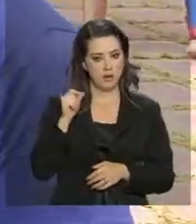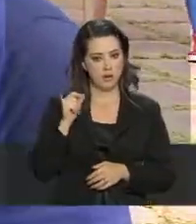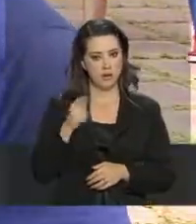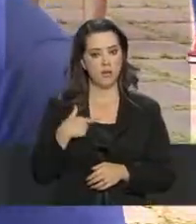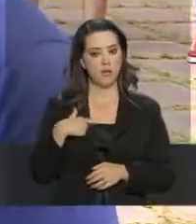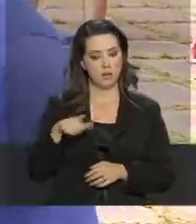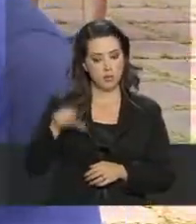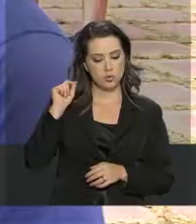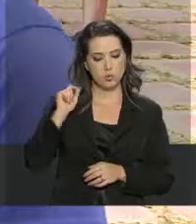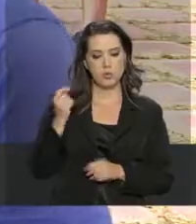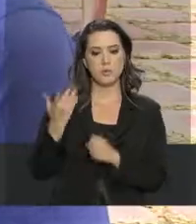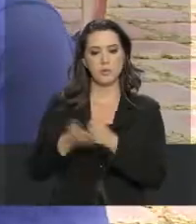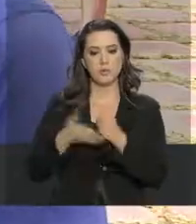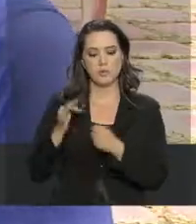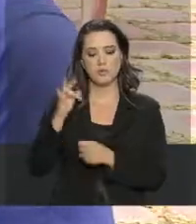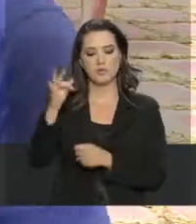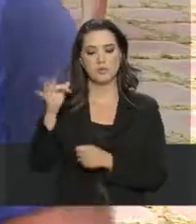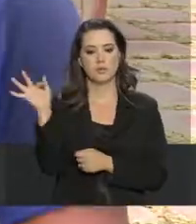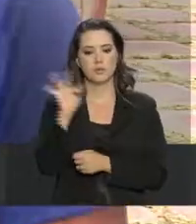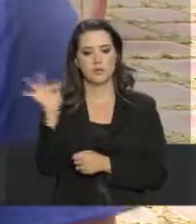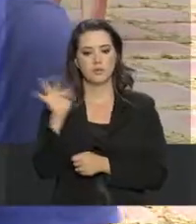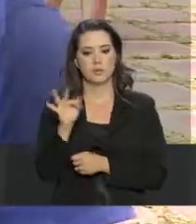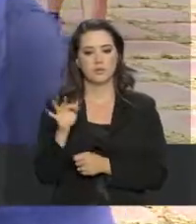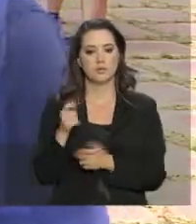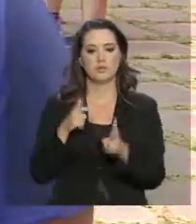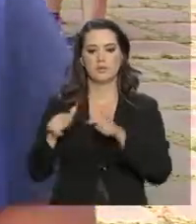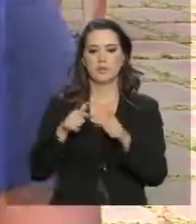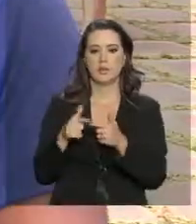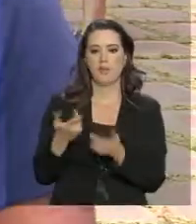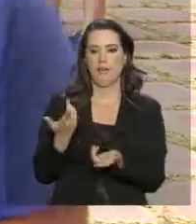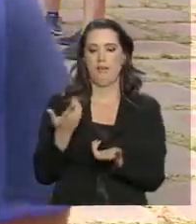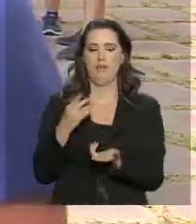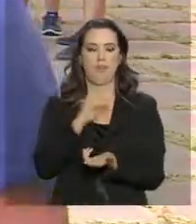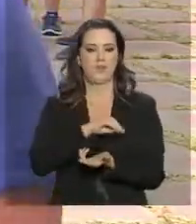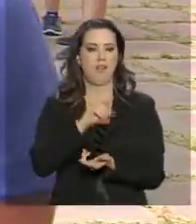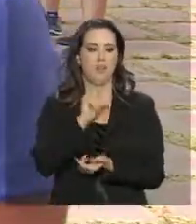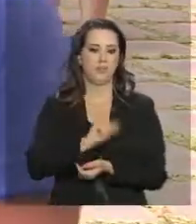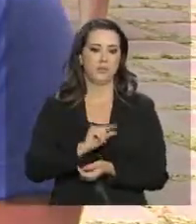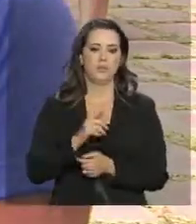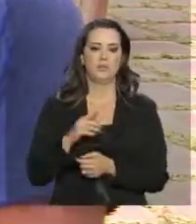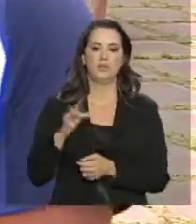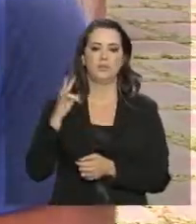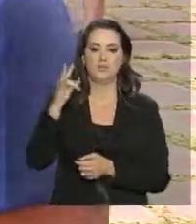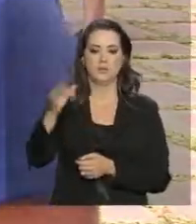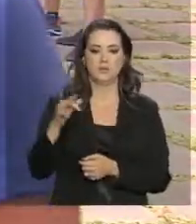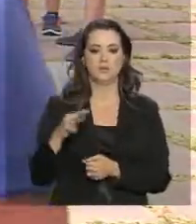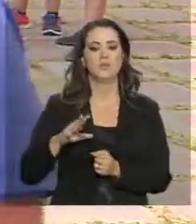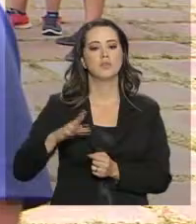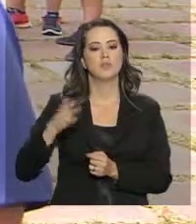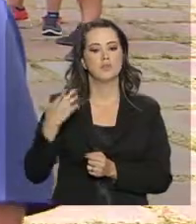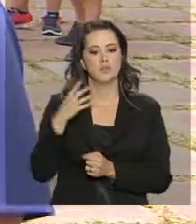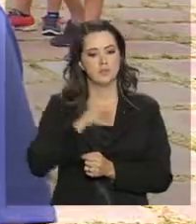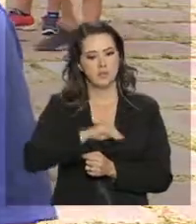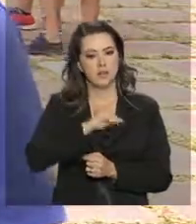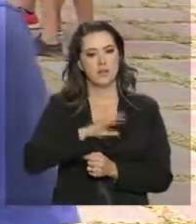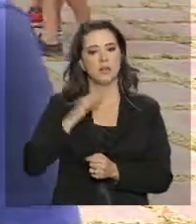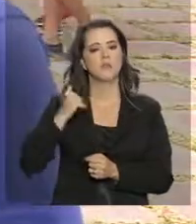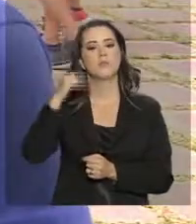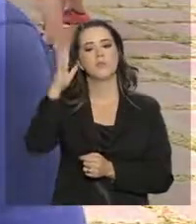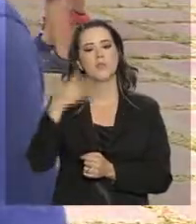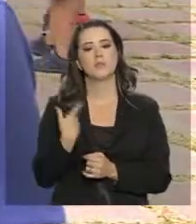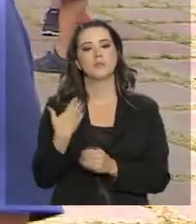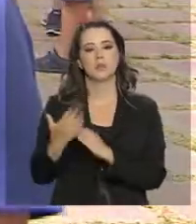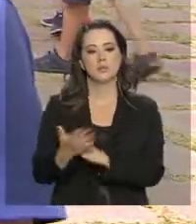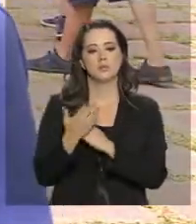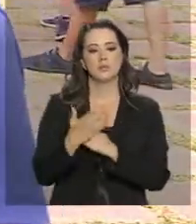estudar então vou passar uma faculdade terão que os quinhentos reais chega a gente faz é o triplo disso né então preferi focar em uma coisa que me